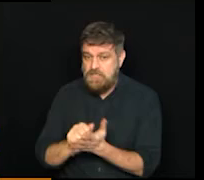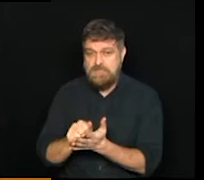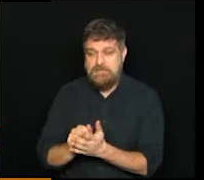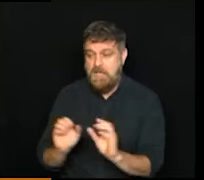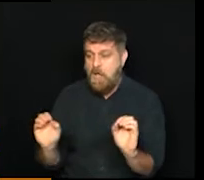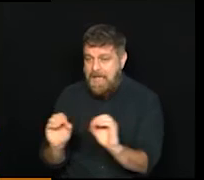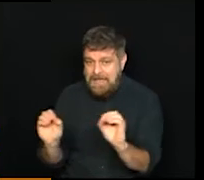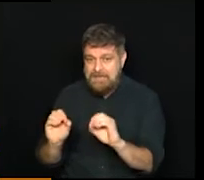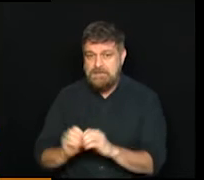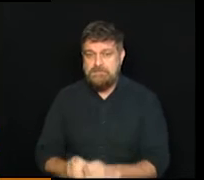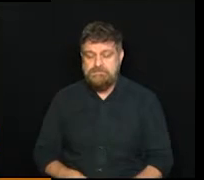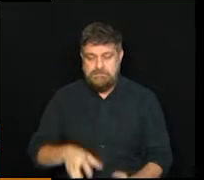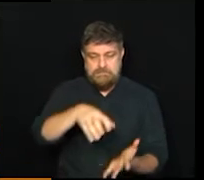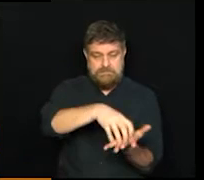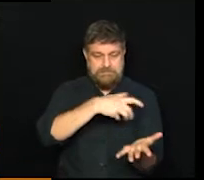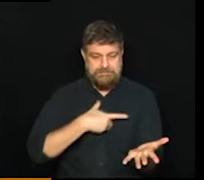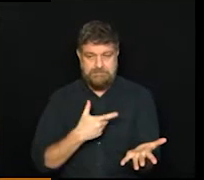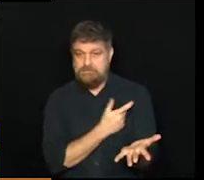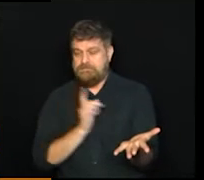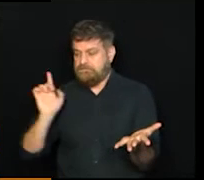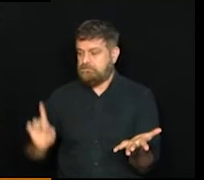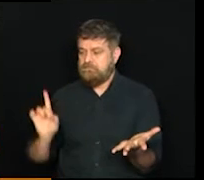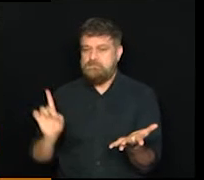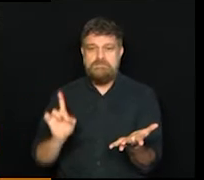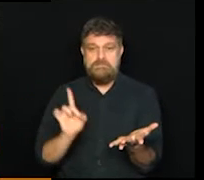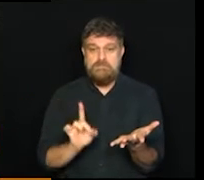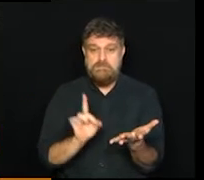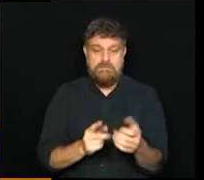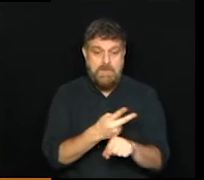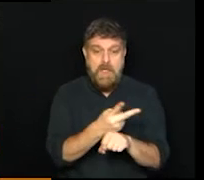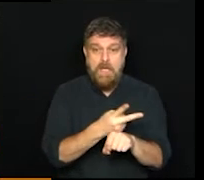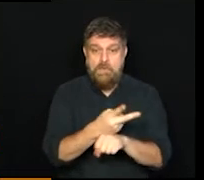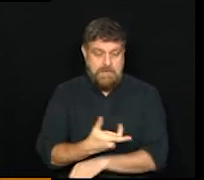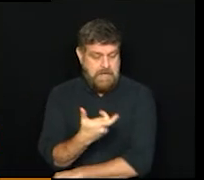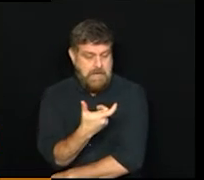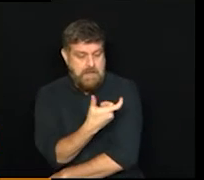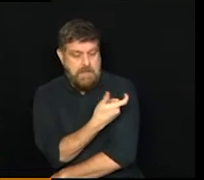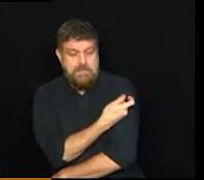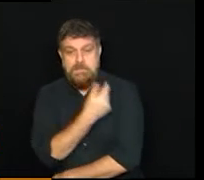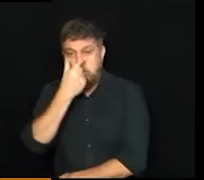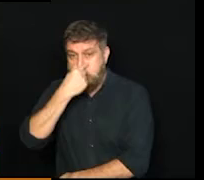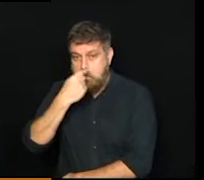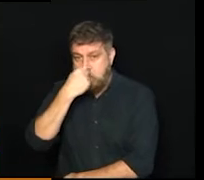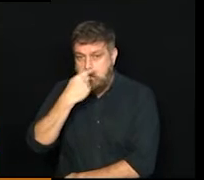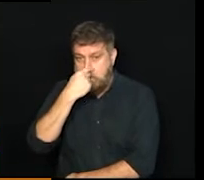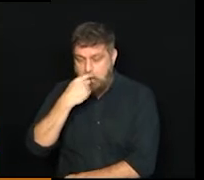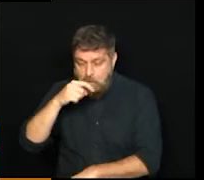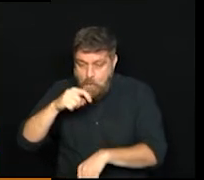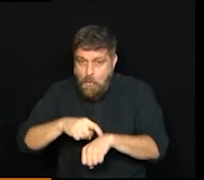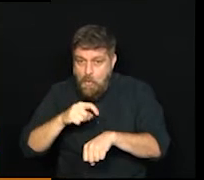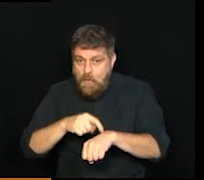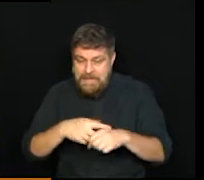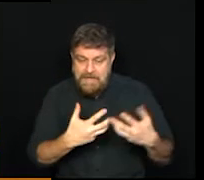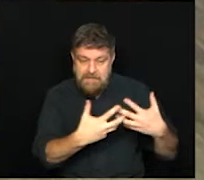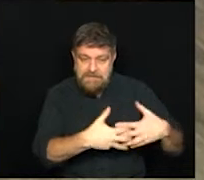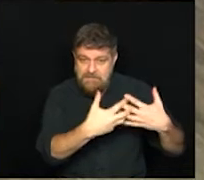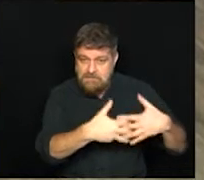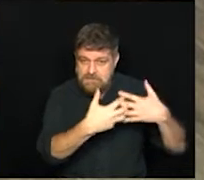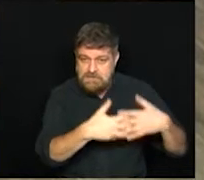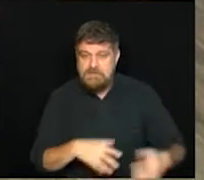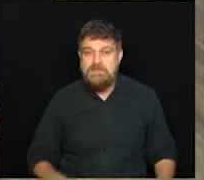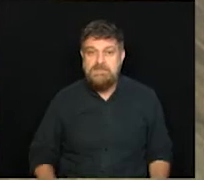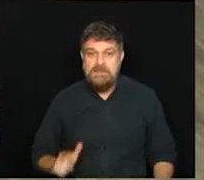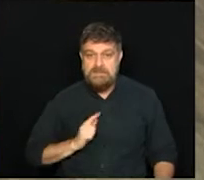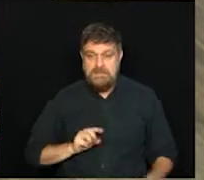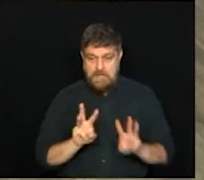agendamento. Basta procurar o centro de saúde mais próximo da sua casa, ver o horário de funcionamento, inclusive no